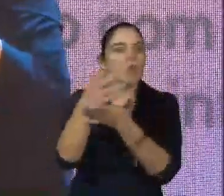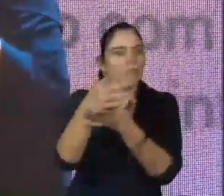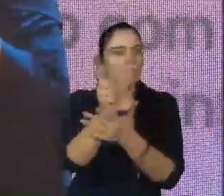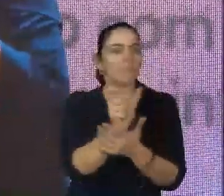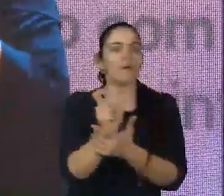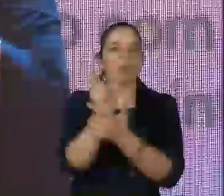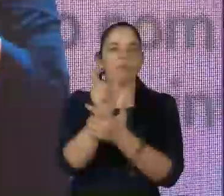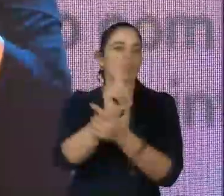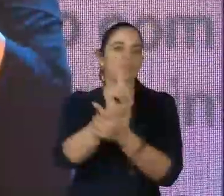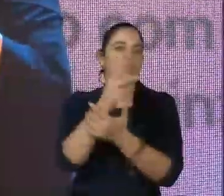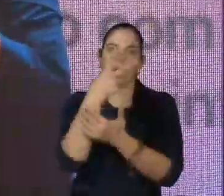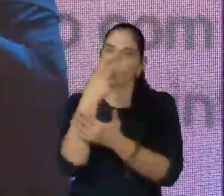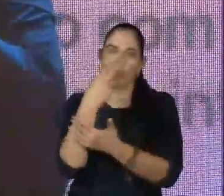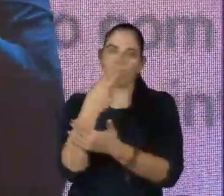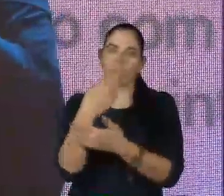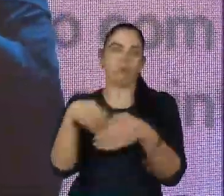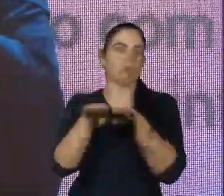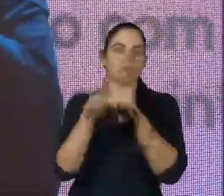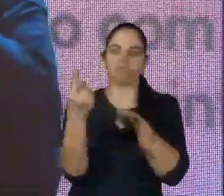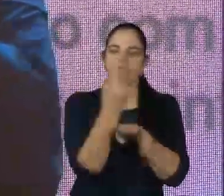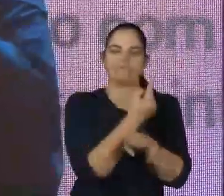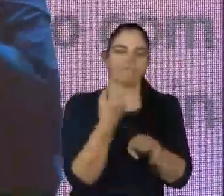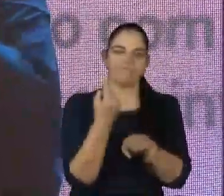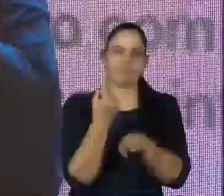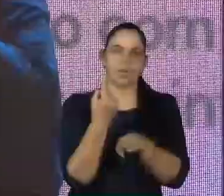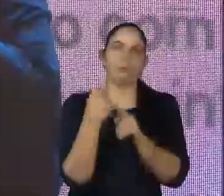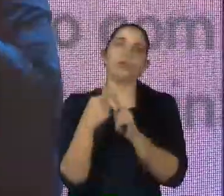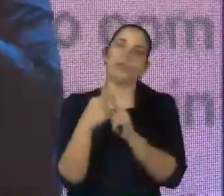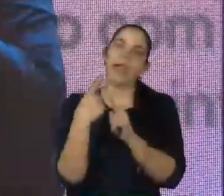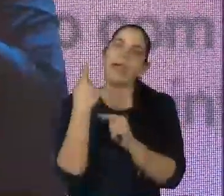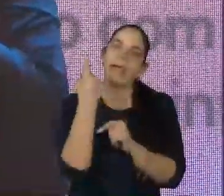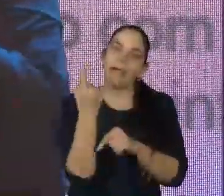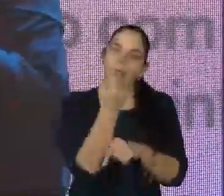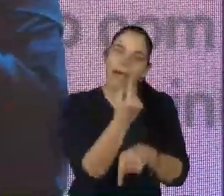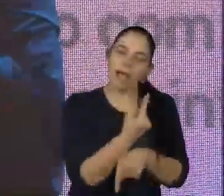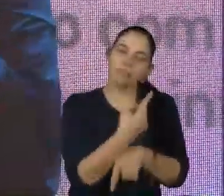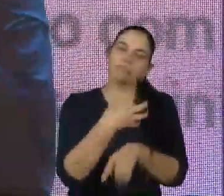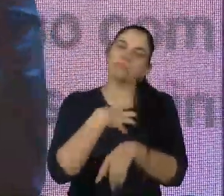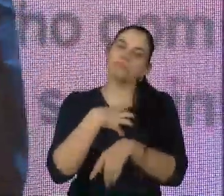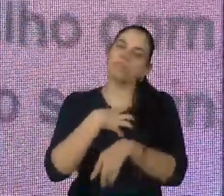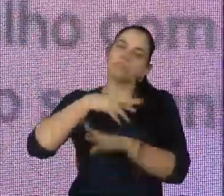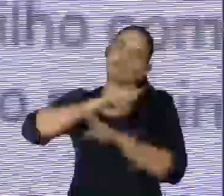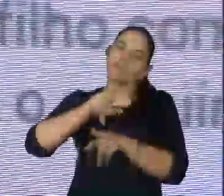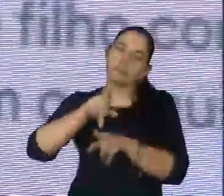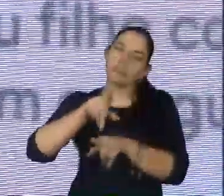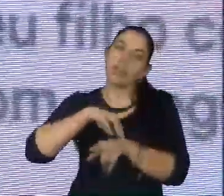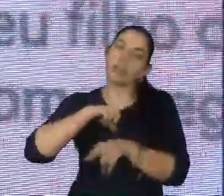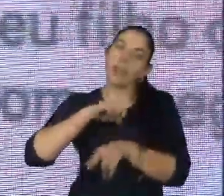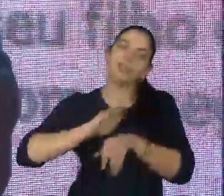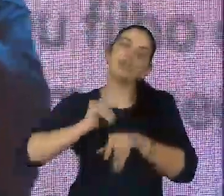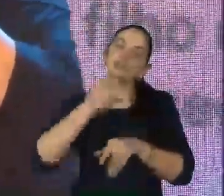olha, não vai ser igual para todo mundo, tá? Cada um vai ter a sua, porque justamente cada um vai sentir do seu jeitão. E tem mais um